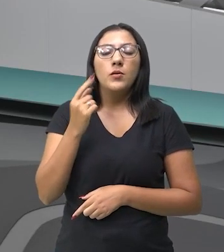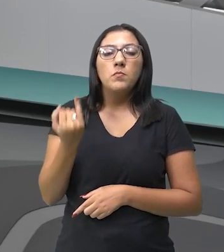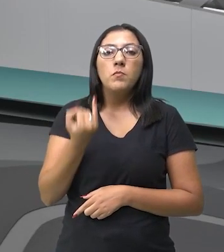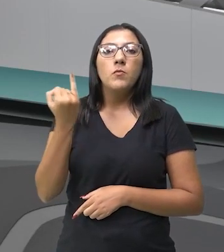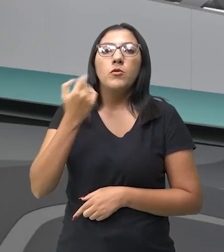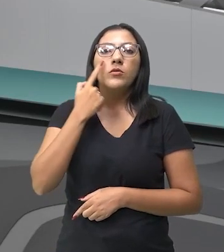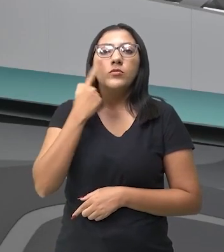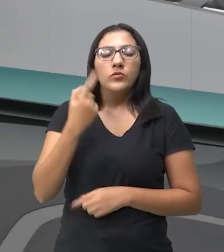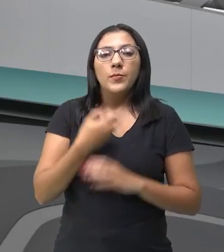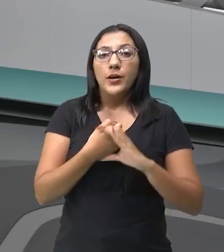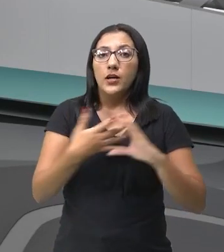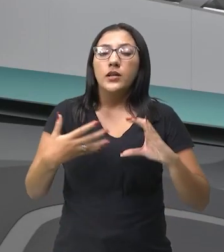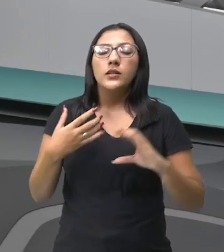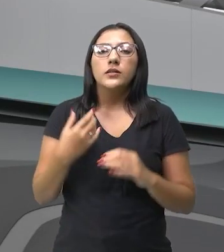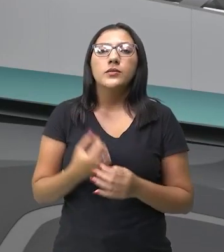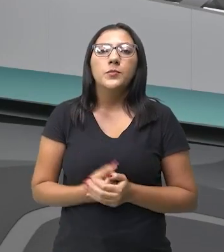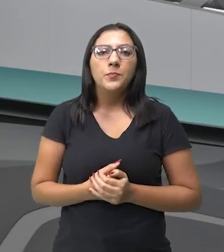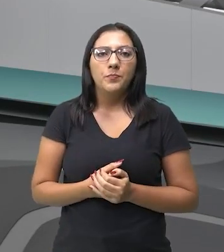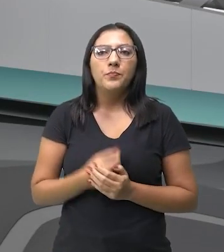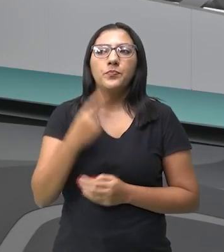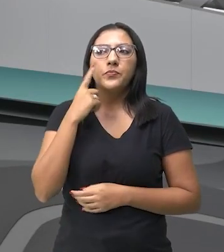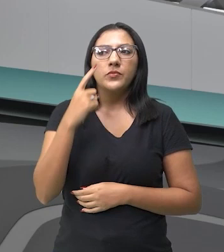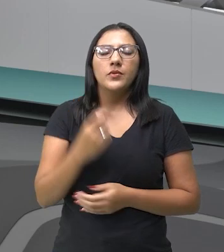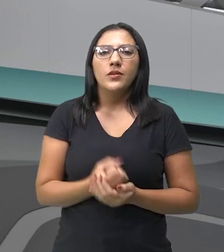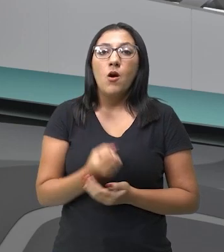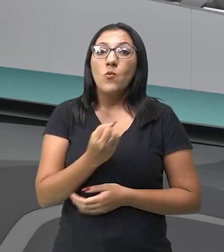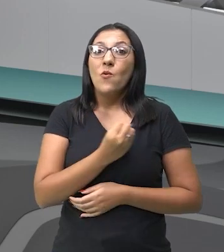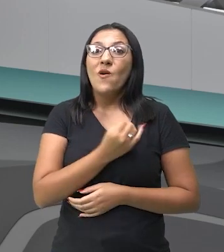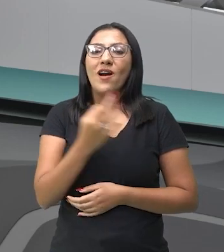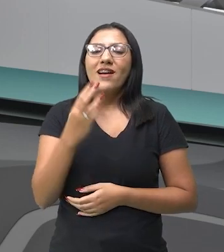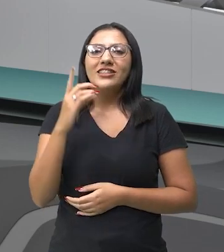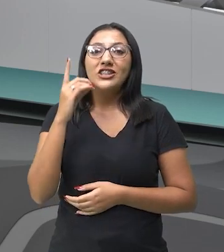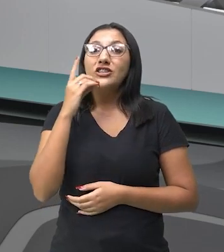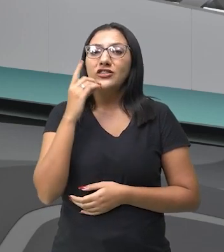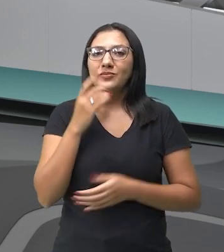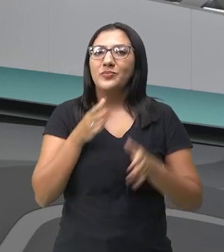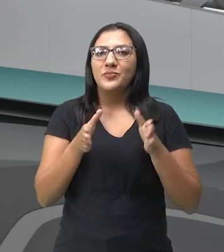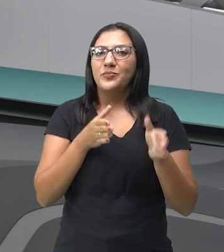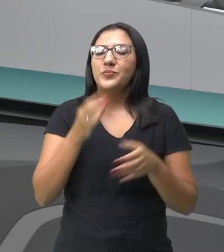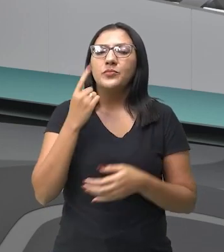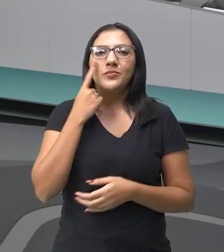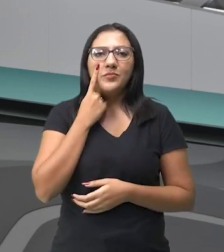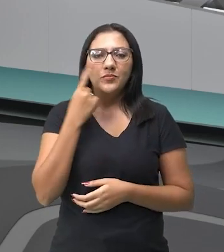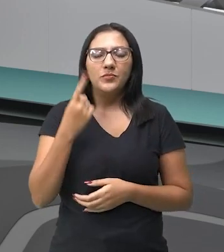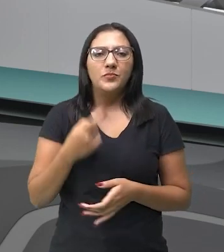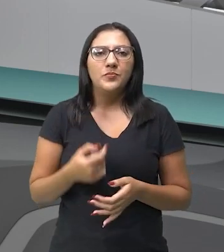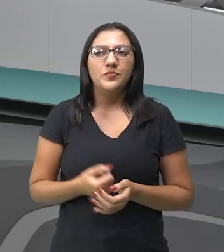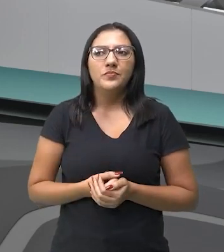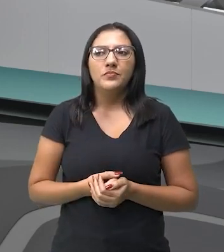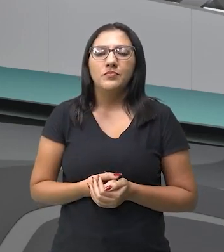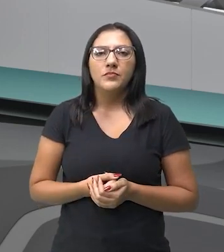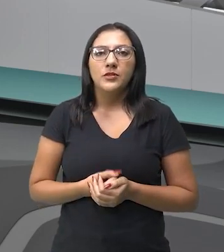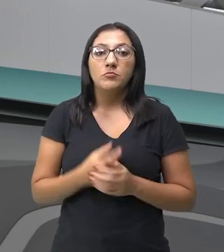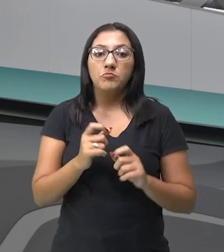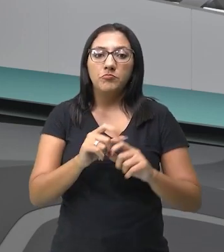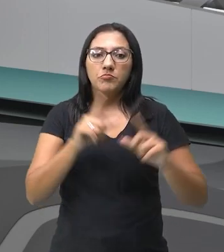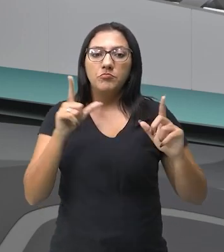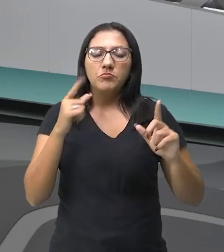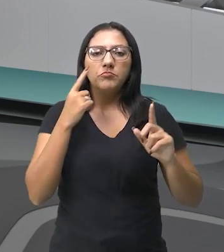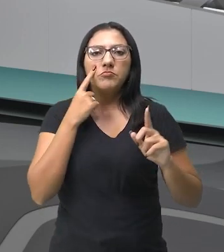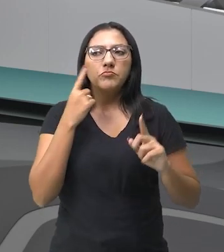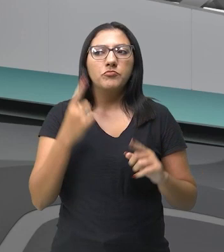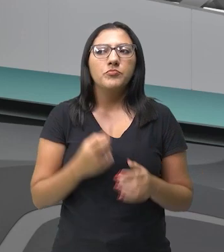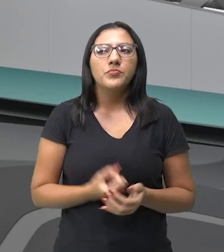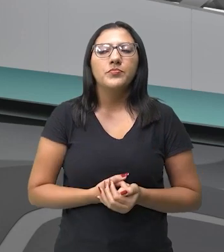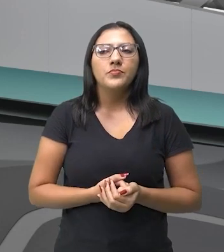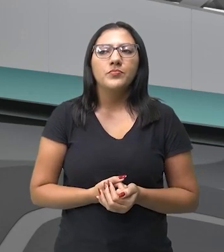esse aspecto que aqui está. As doses aplicadas por dia. Notem, e aqui eu vou aumentar aqui,